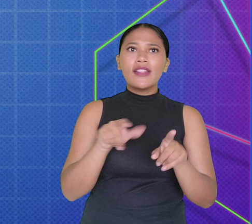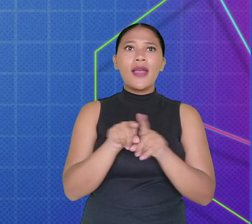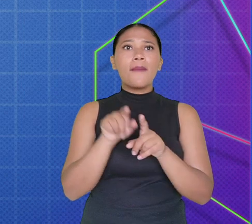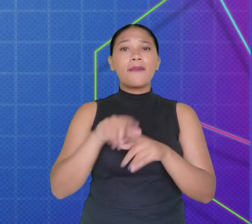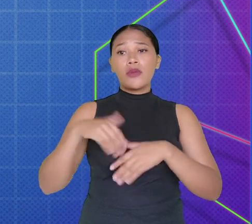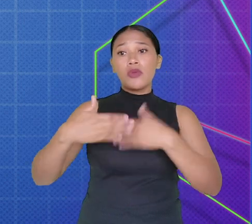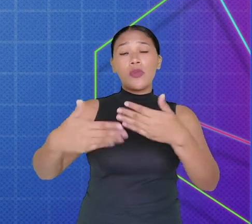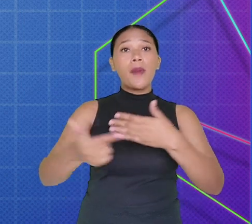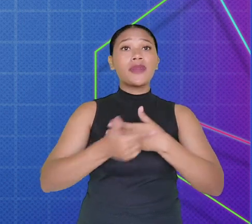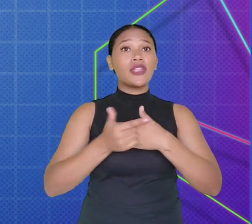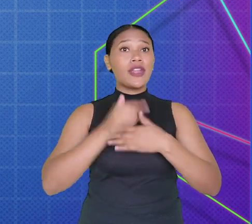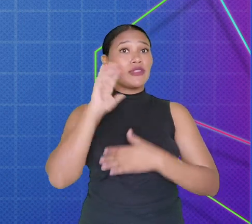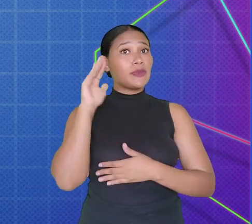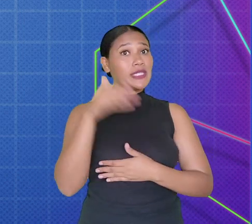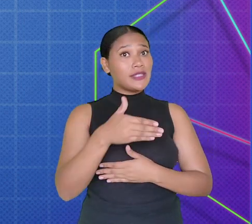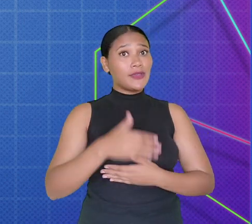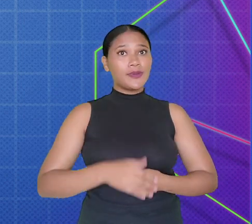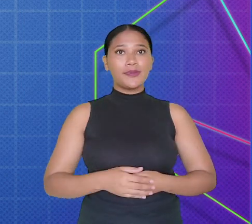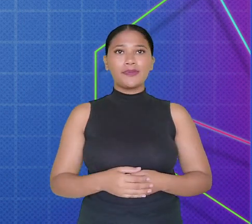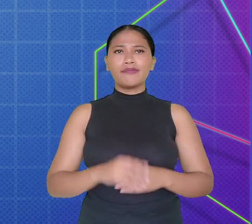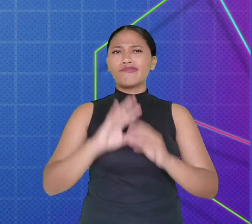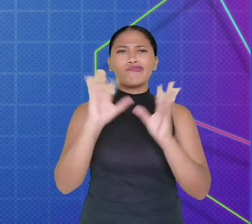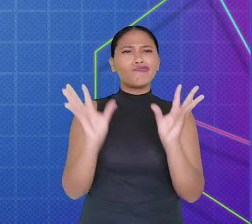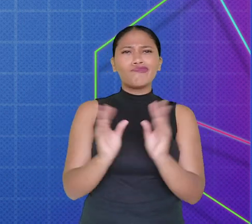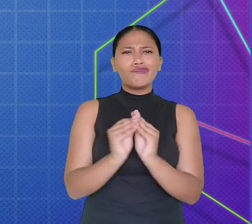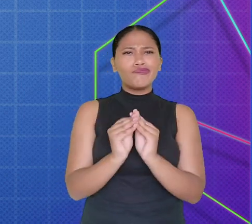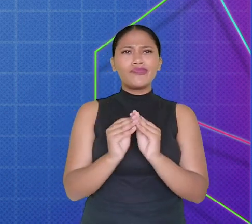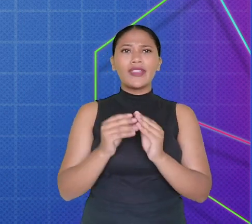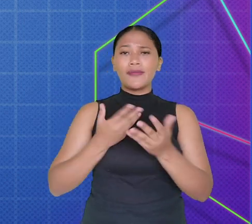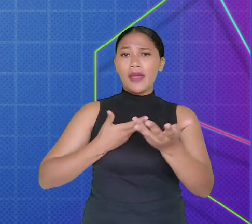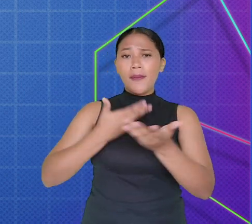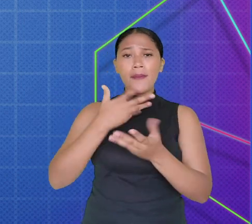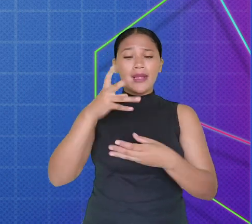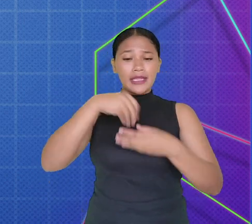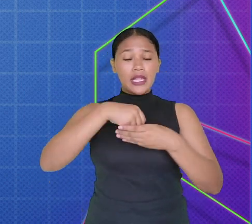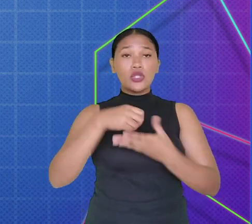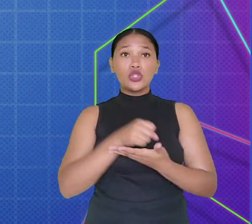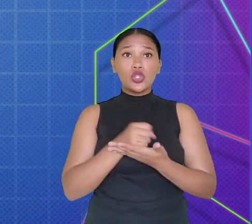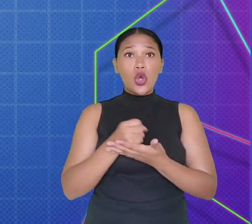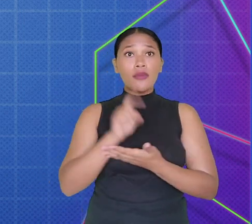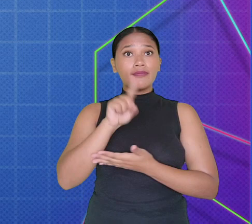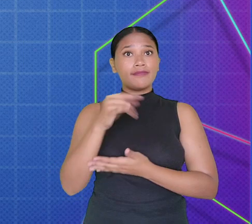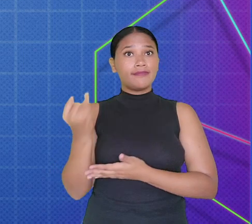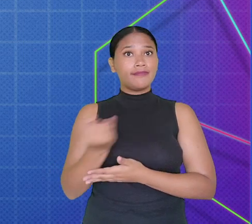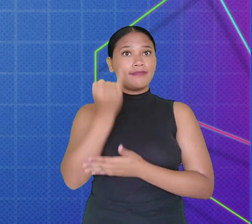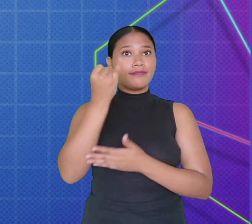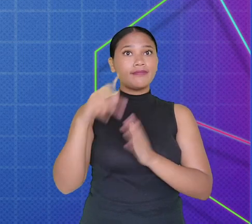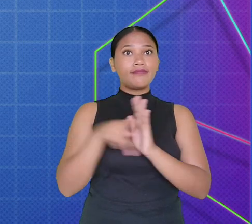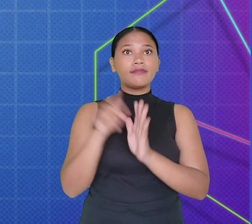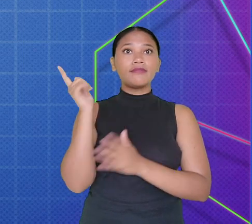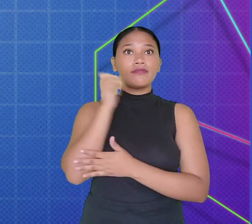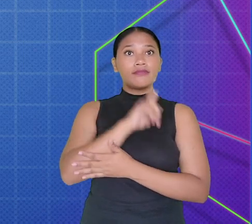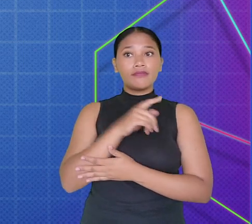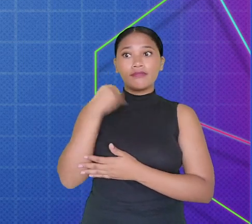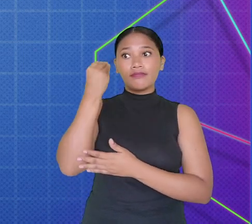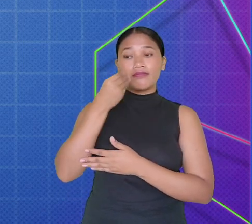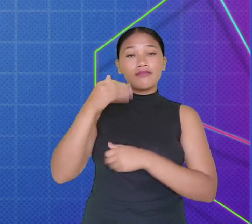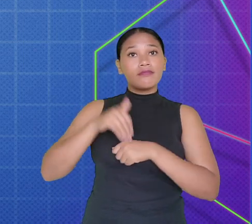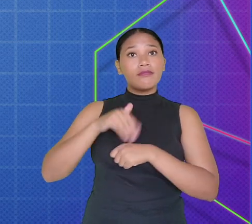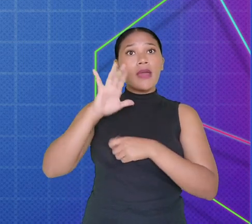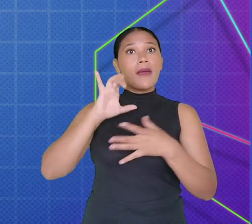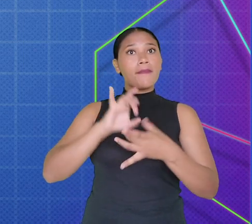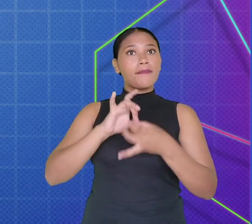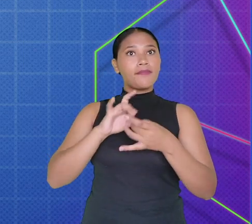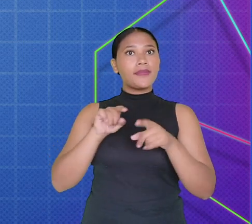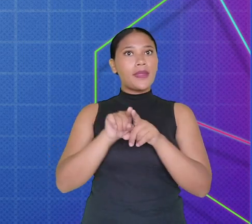jogo e o destino dos personagens específicos. Em resumo, as interações dentro dos jogos são essenciais para tornar a